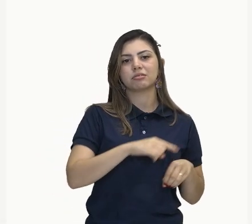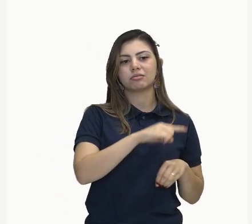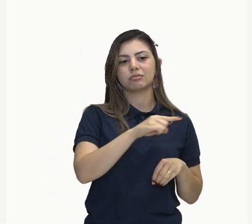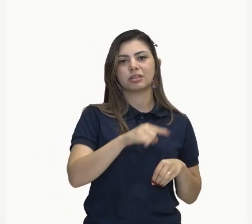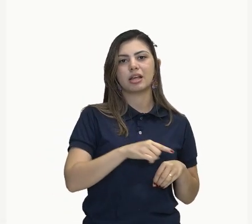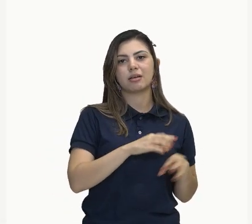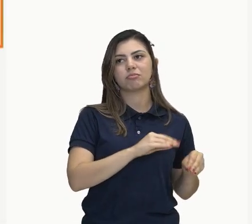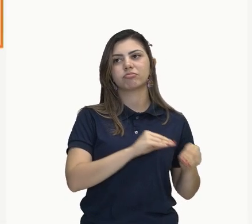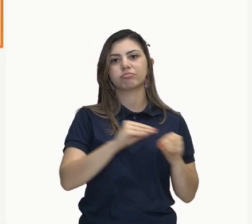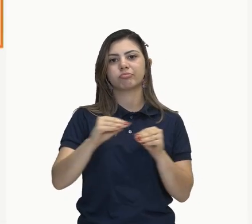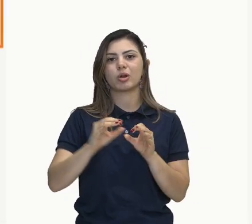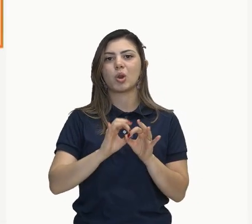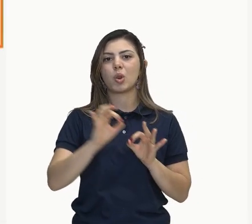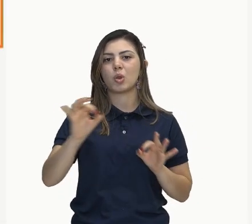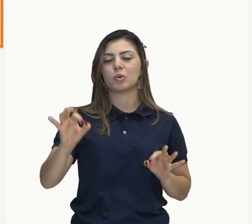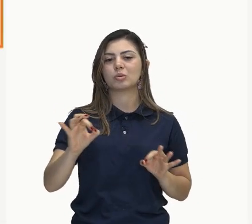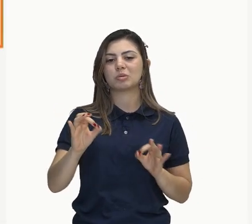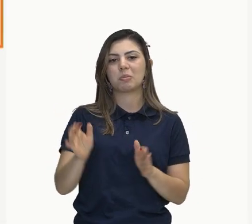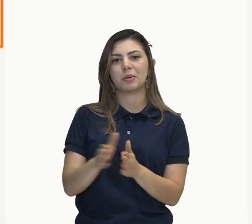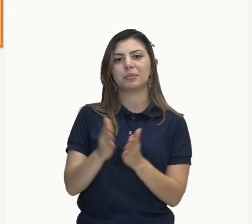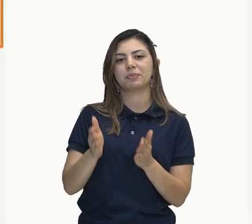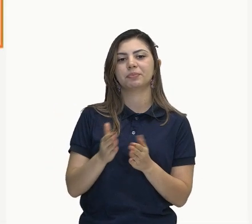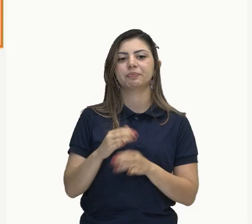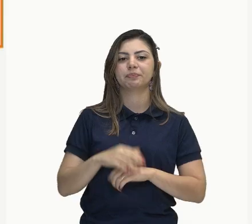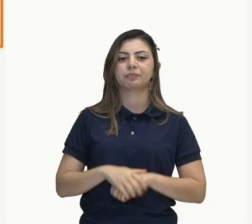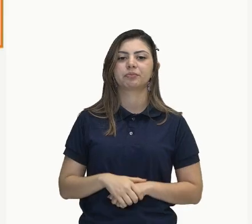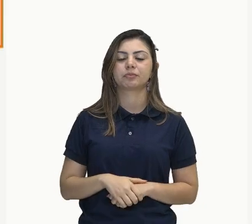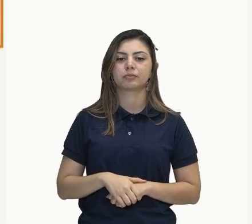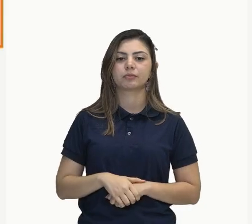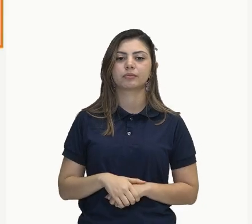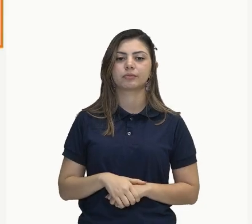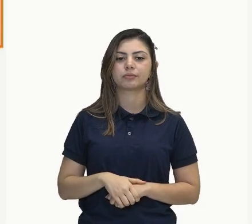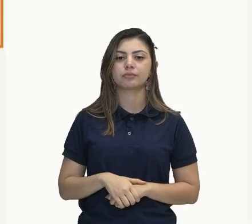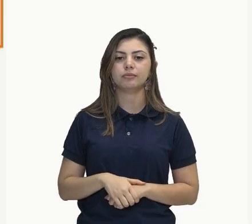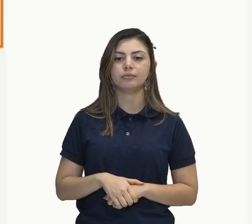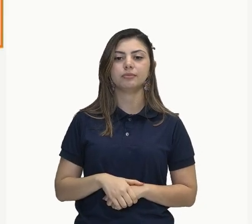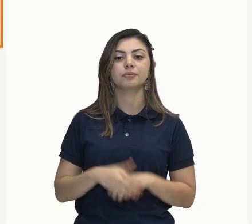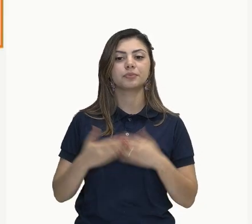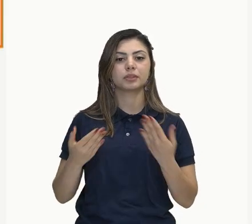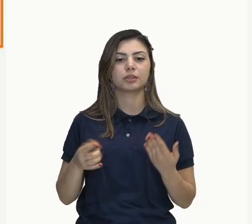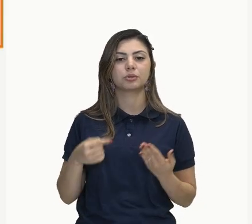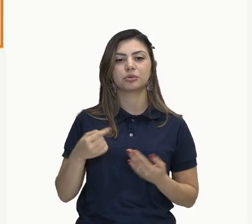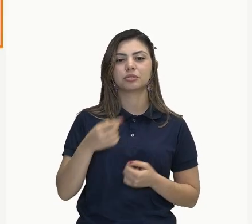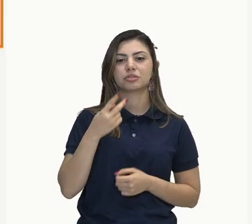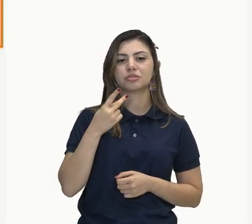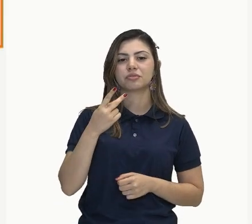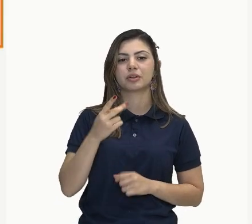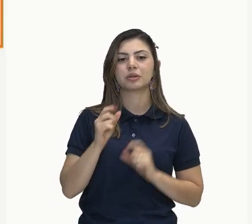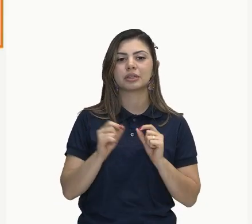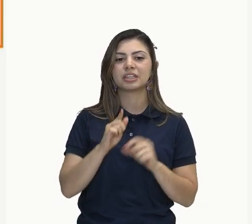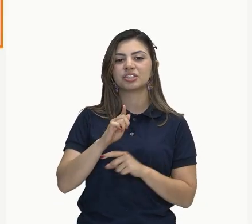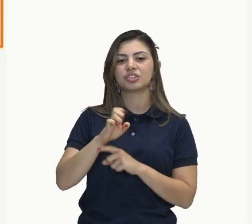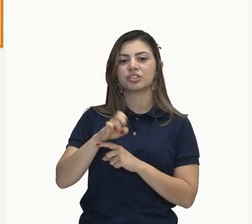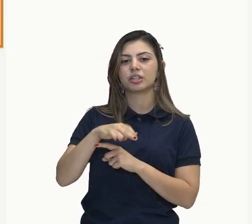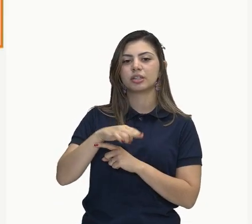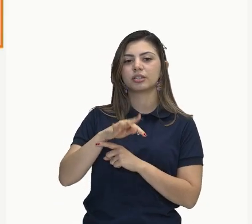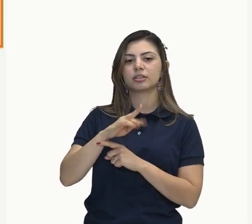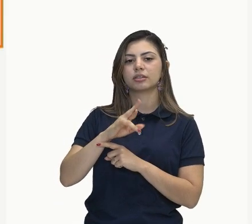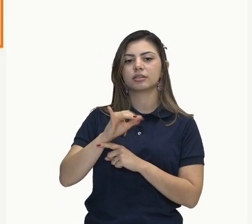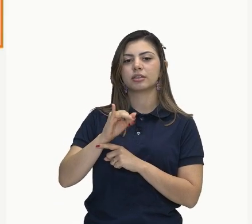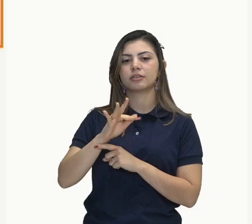para as áreas de periferia. E aí se vende essa história de gentrificação com a história